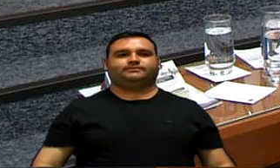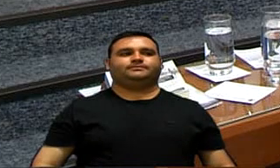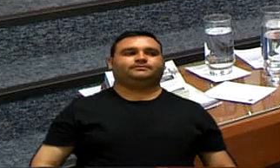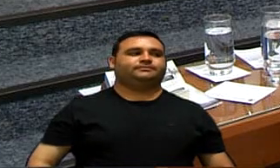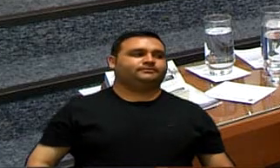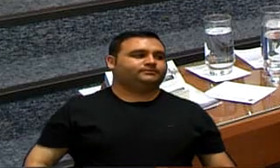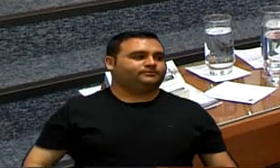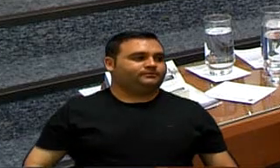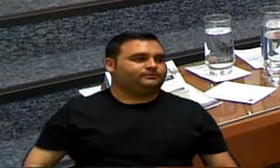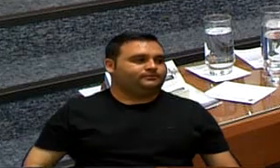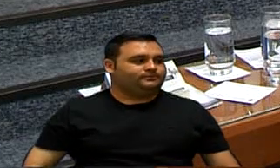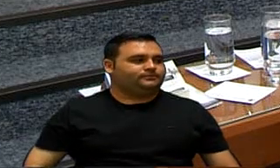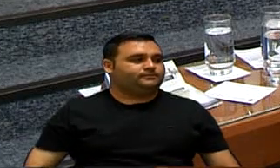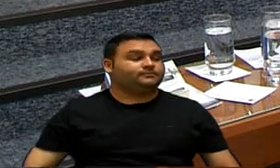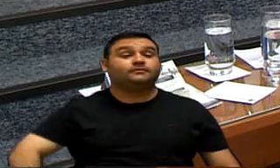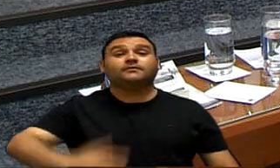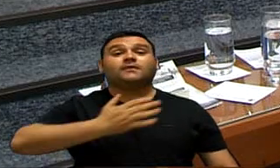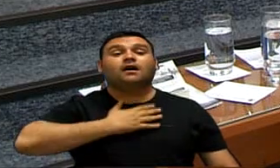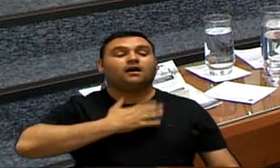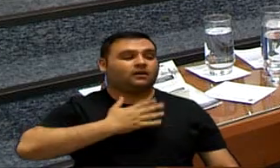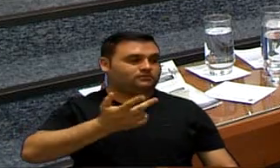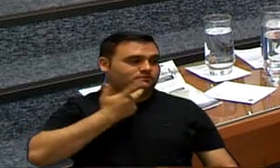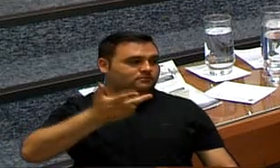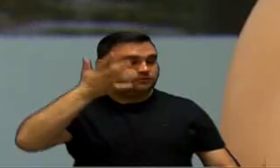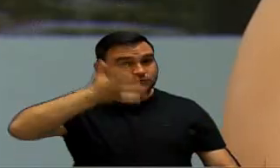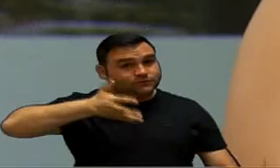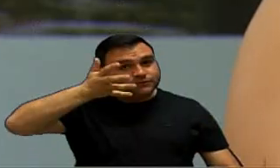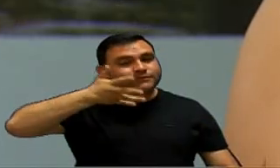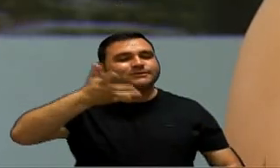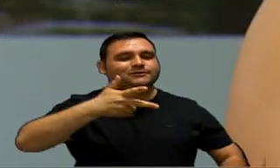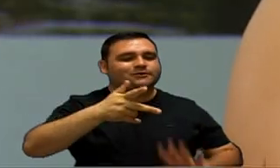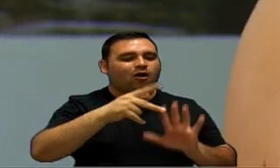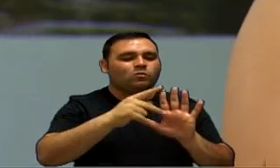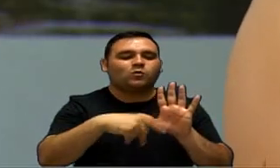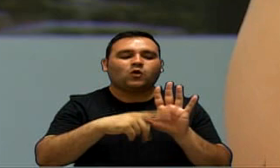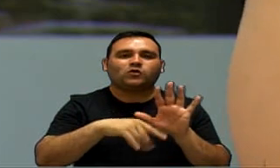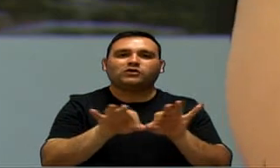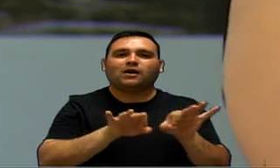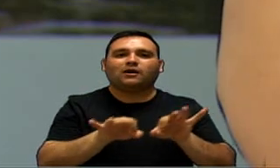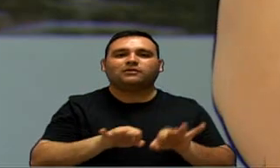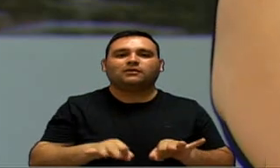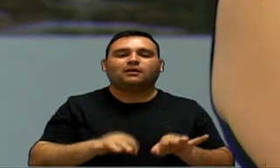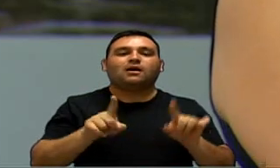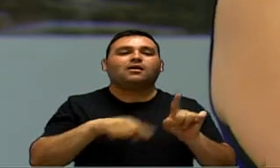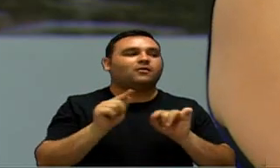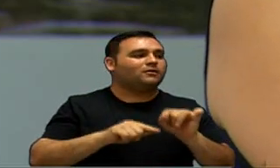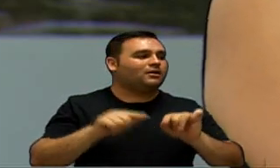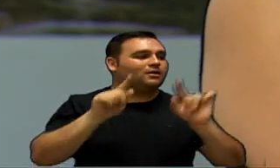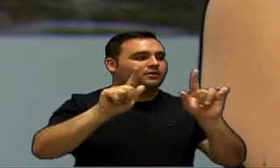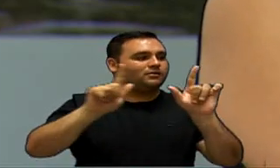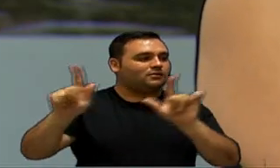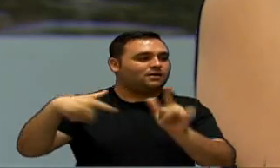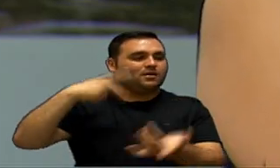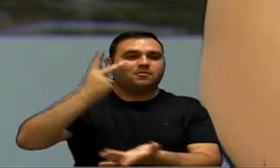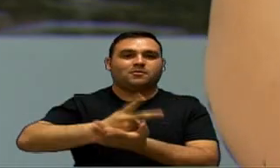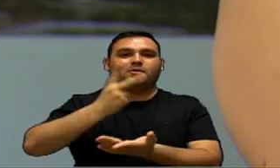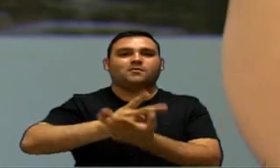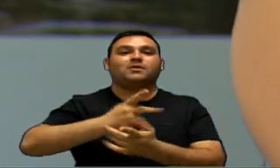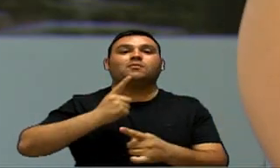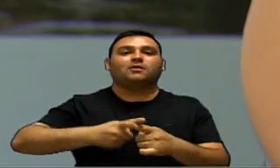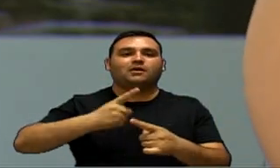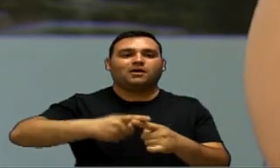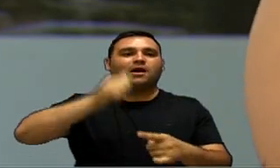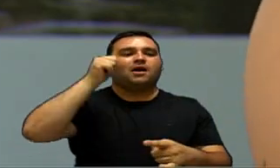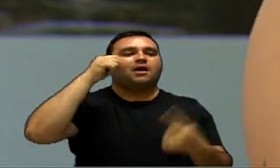falo demais, vou tentar ser um pouquinho rápido. Eu só queria dizer do nosso projeto, que é a campanha, né, permanente pelo fim